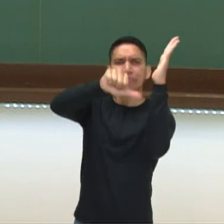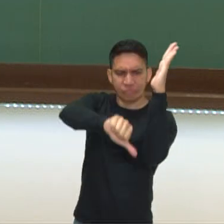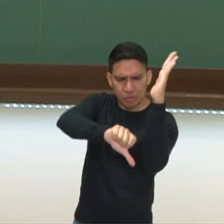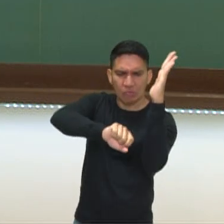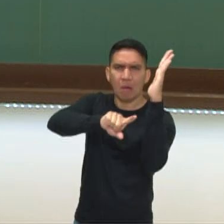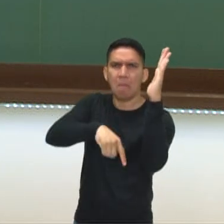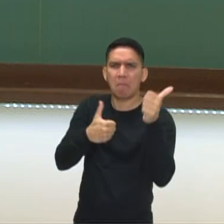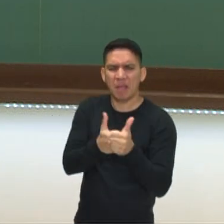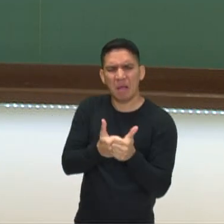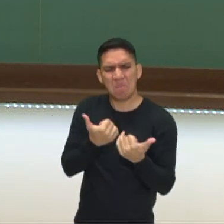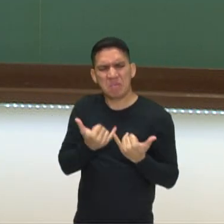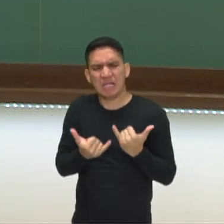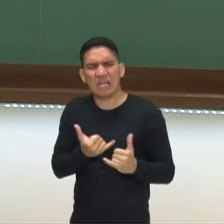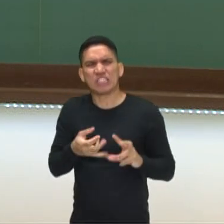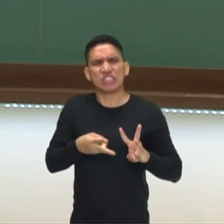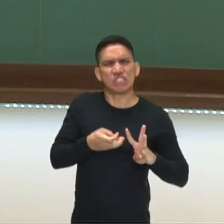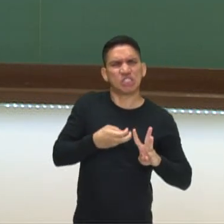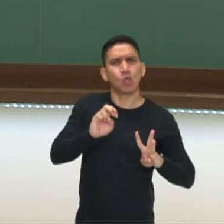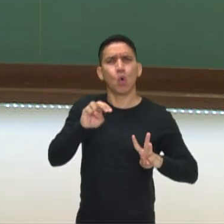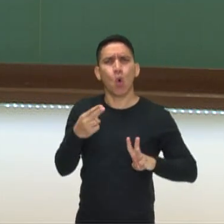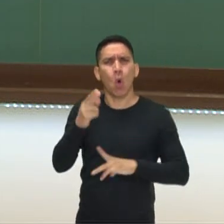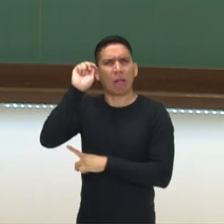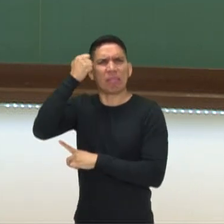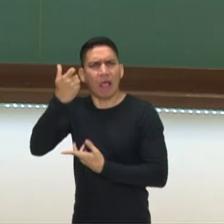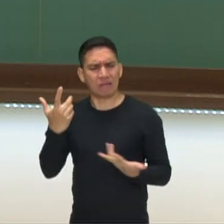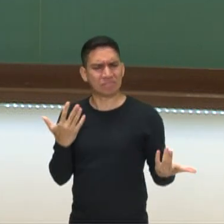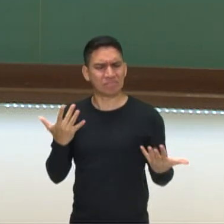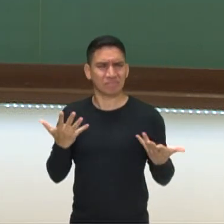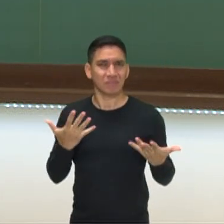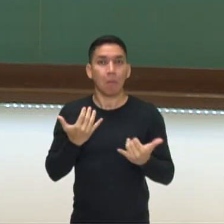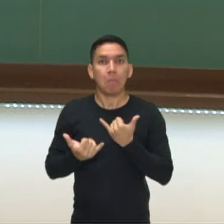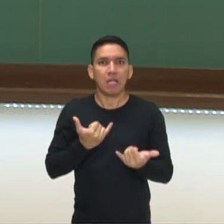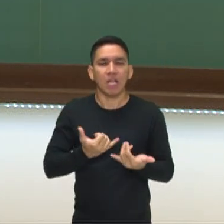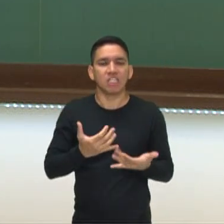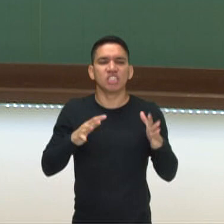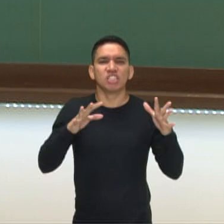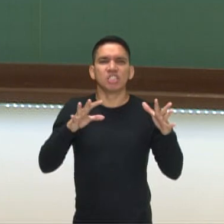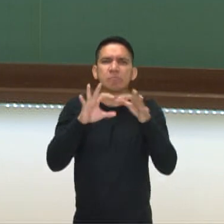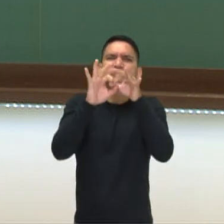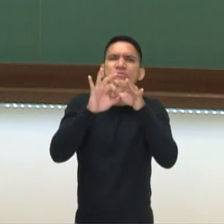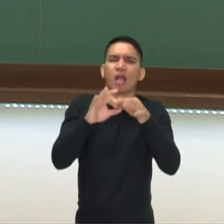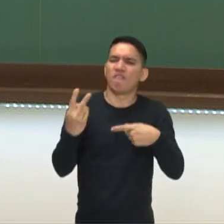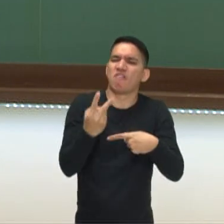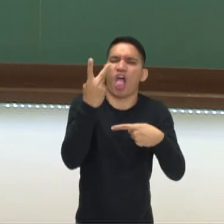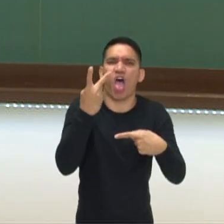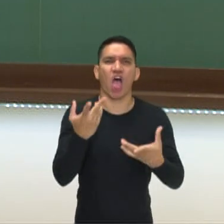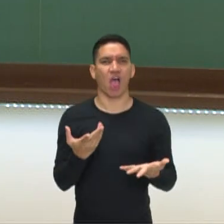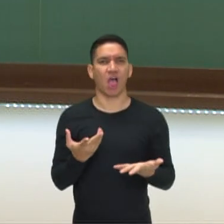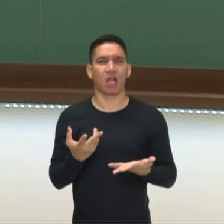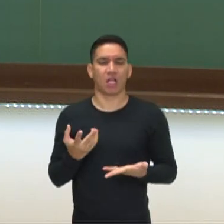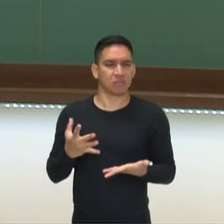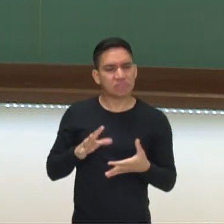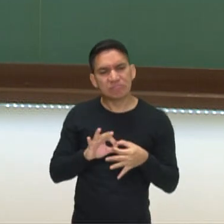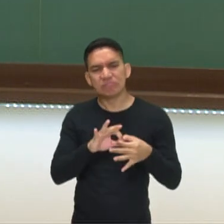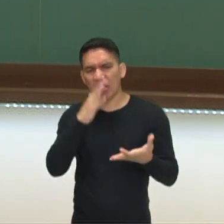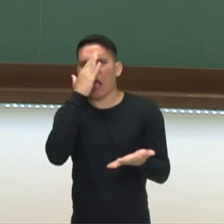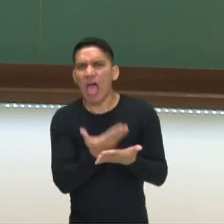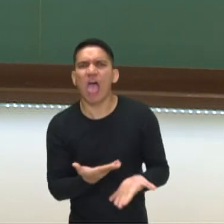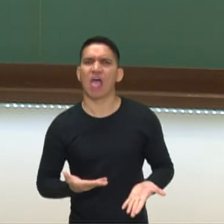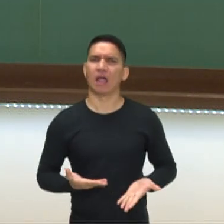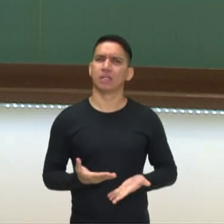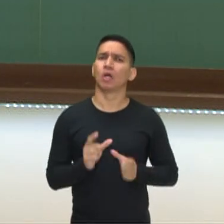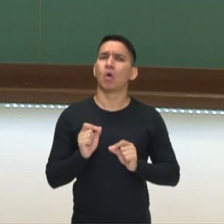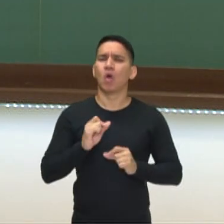negro. Então, é um sistema de crenças, é um sistema de valores, é você achar que